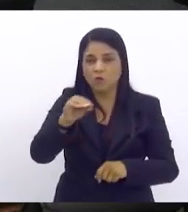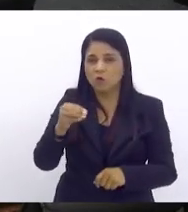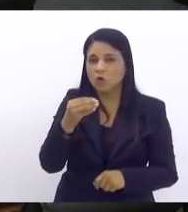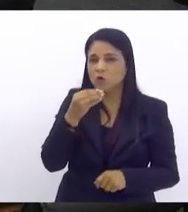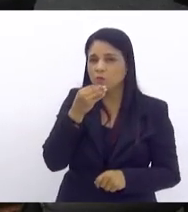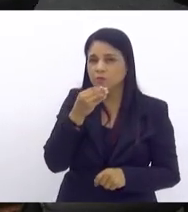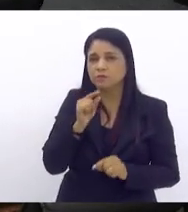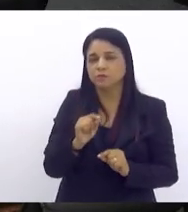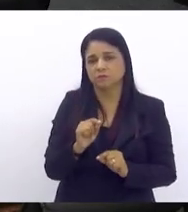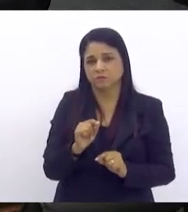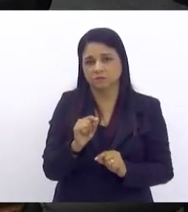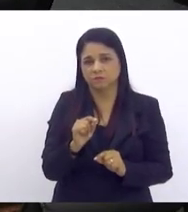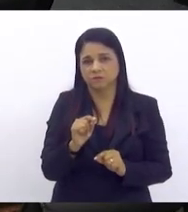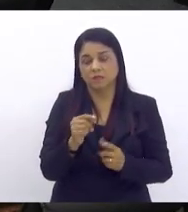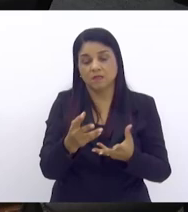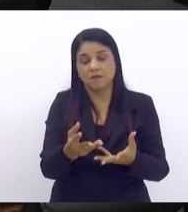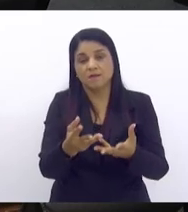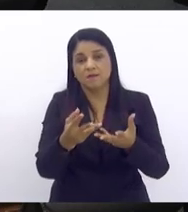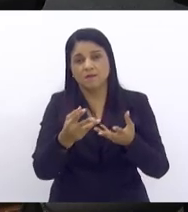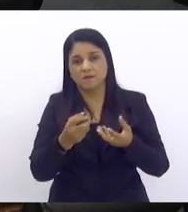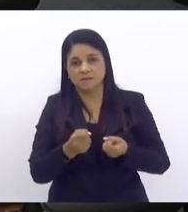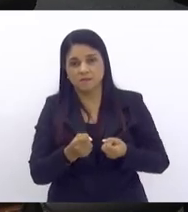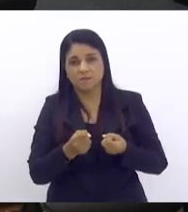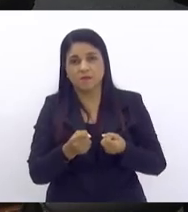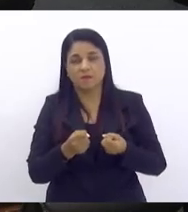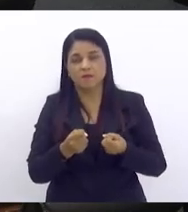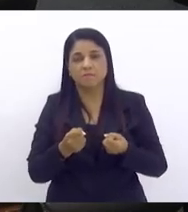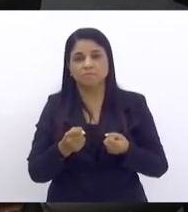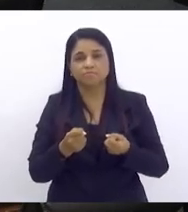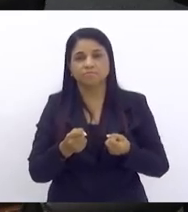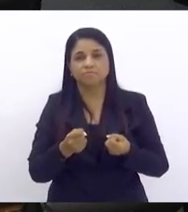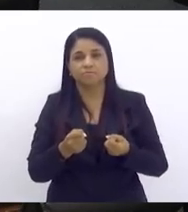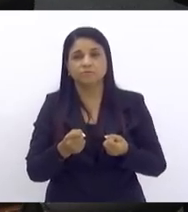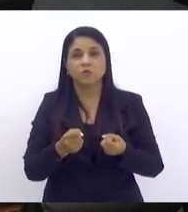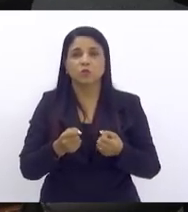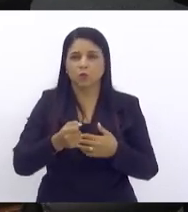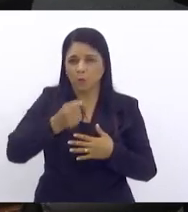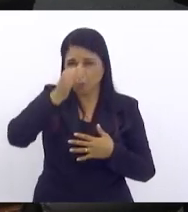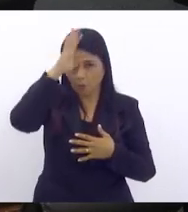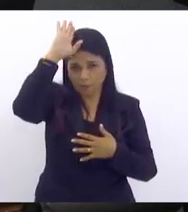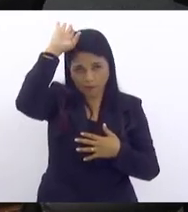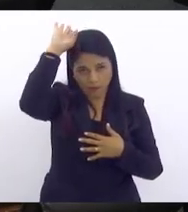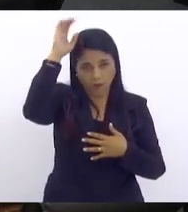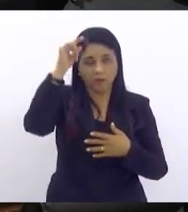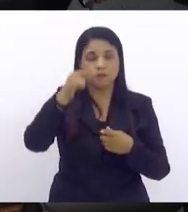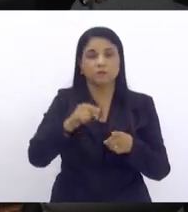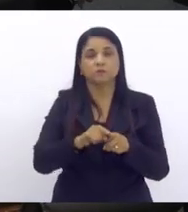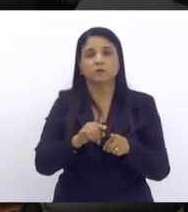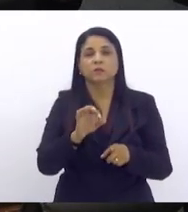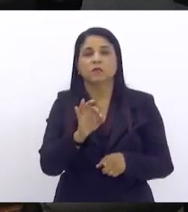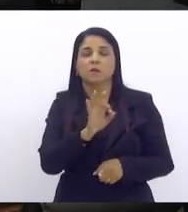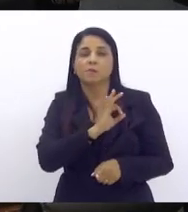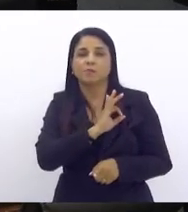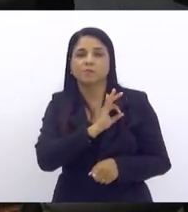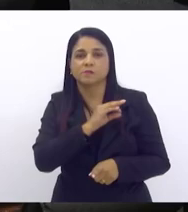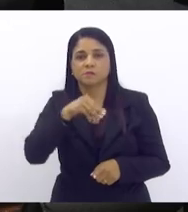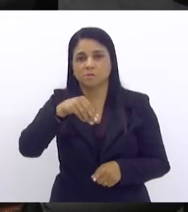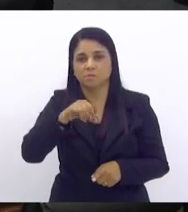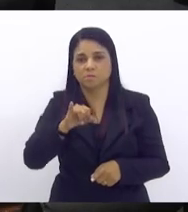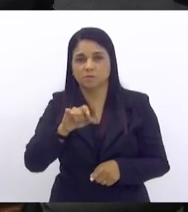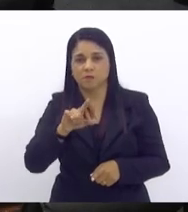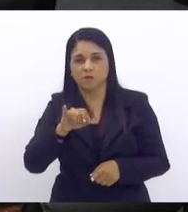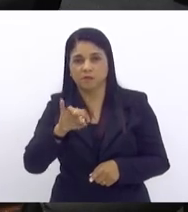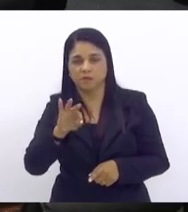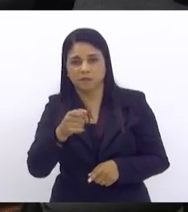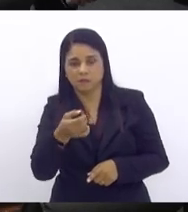de receber a manifestação, tanto do bombeiro quanto da Polícia Militar, de que